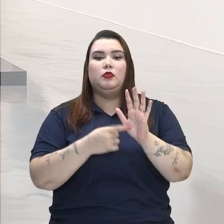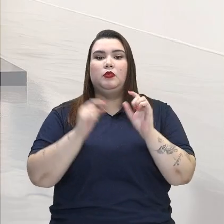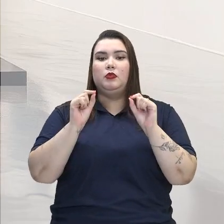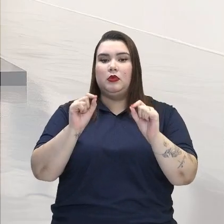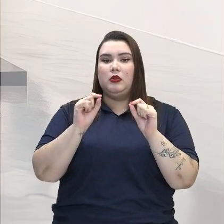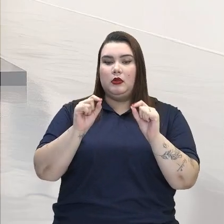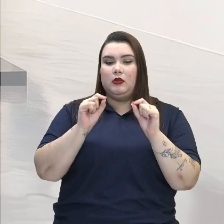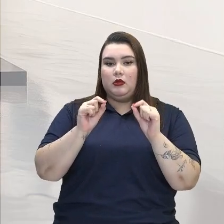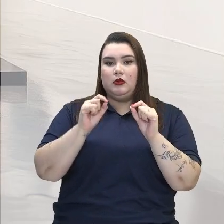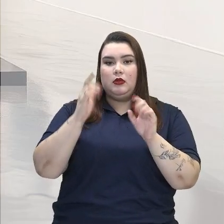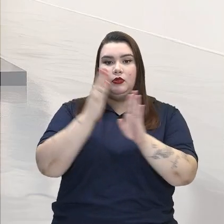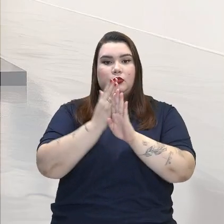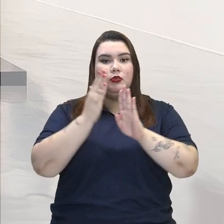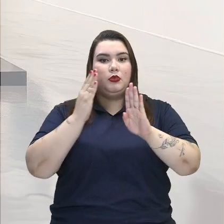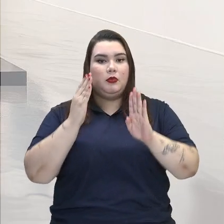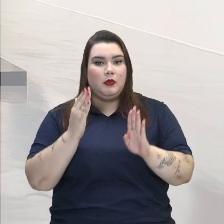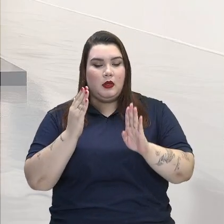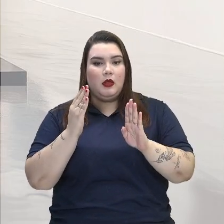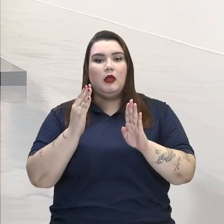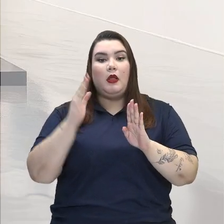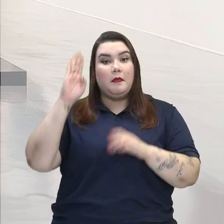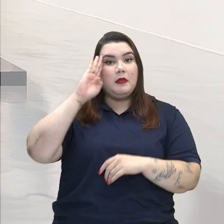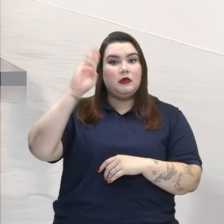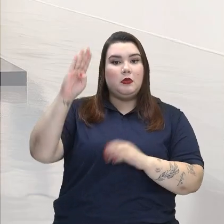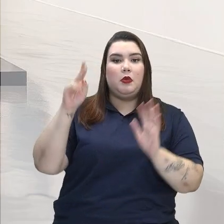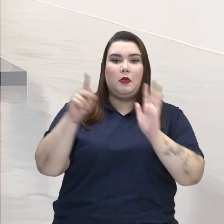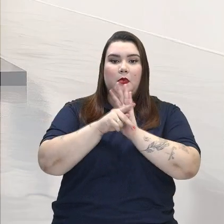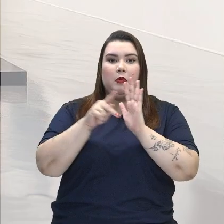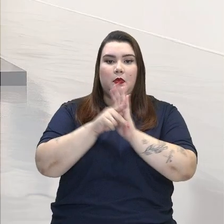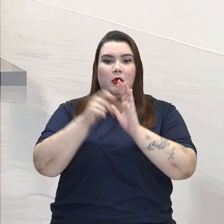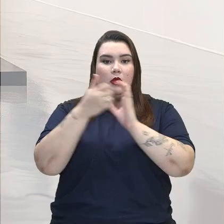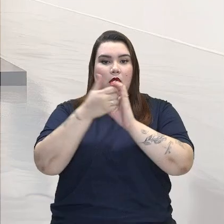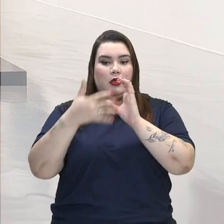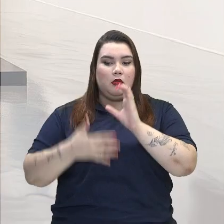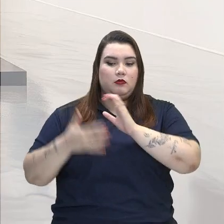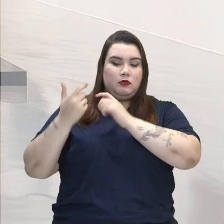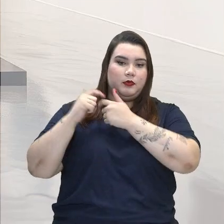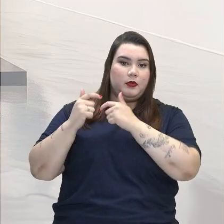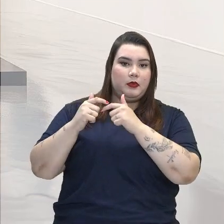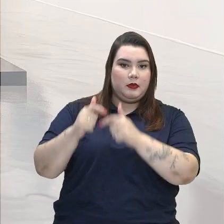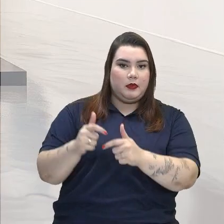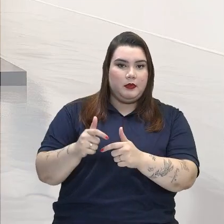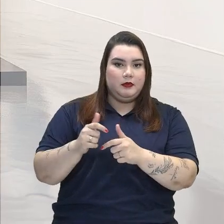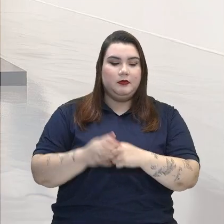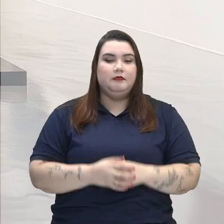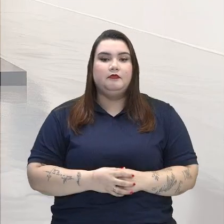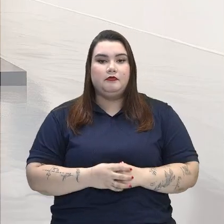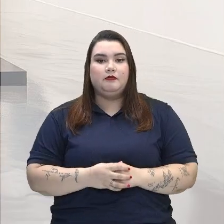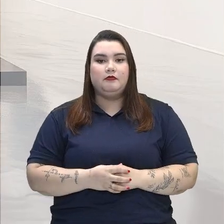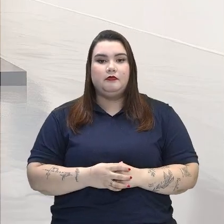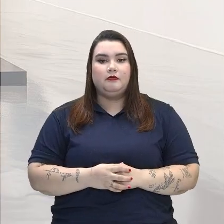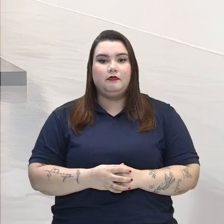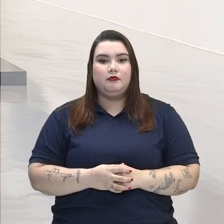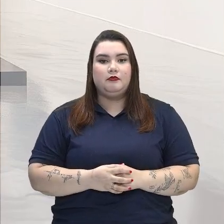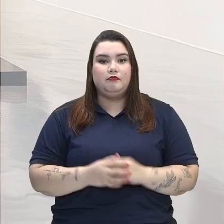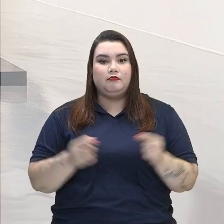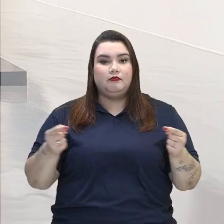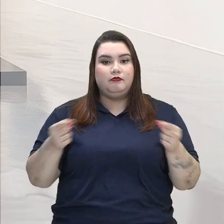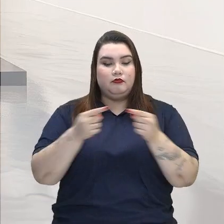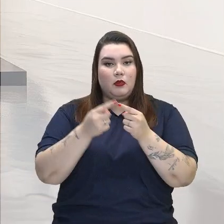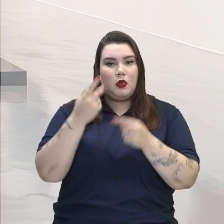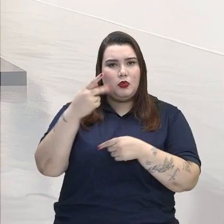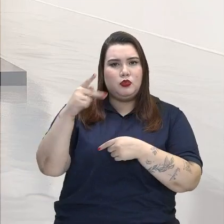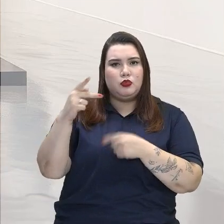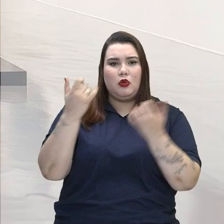essas descobertas pioneiras sobre a transmissão das características. Dessa forma, as suas